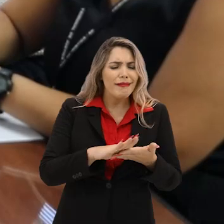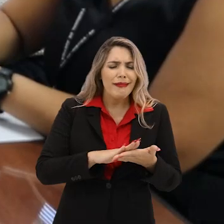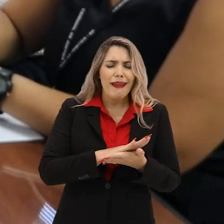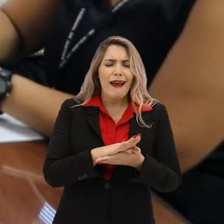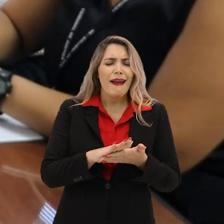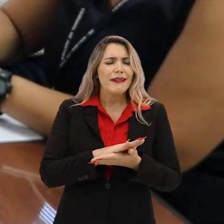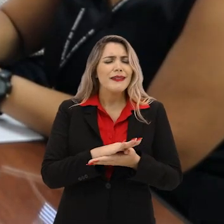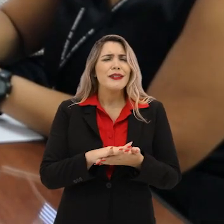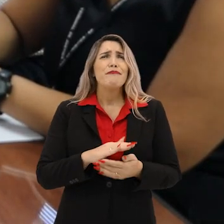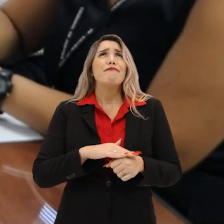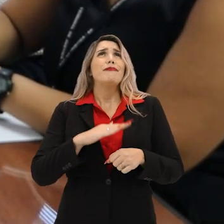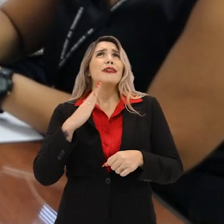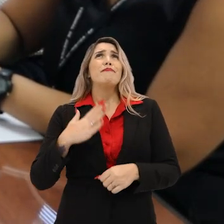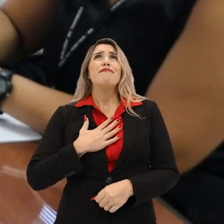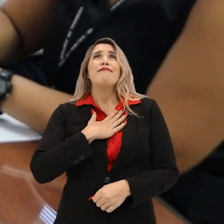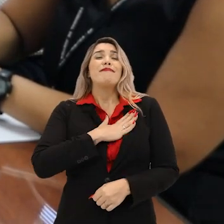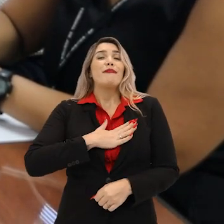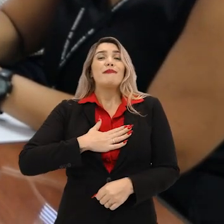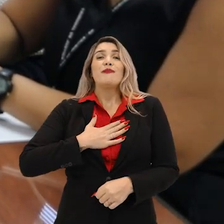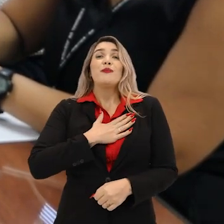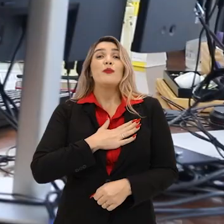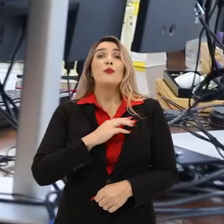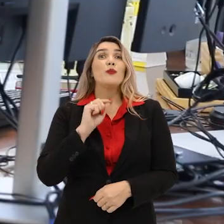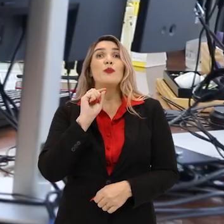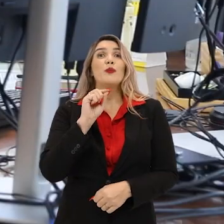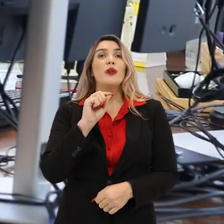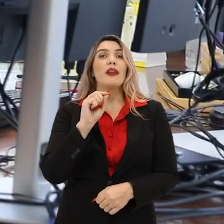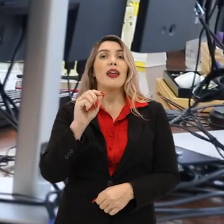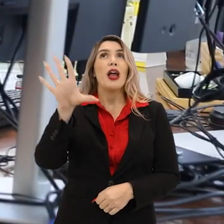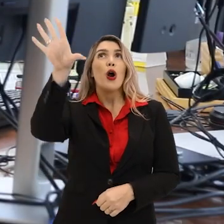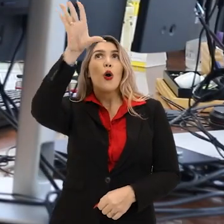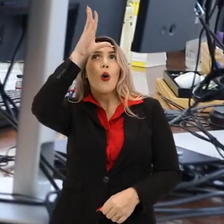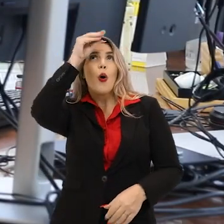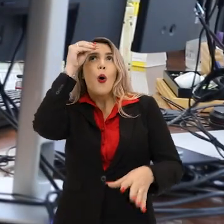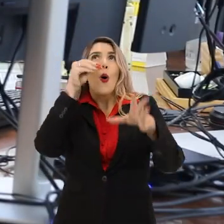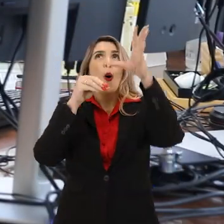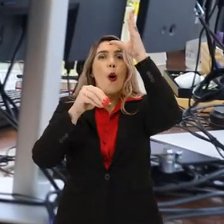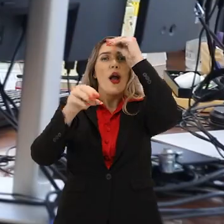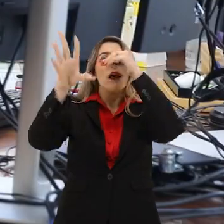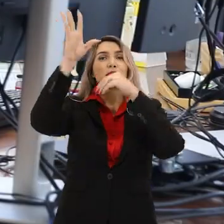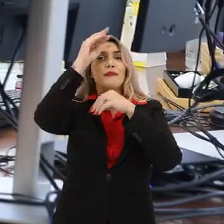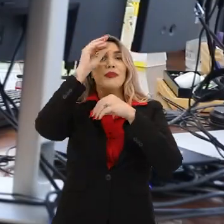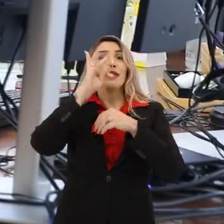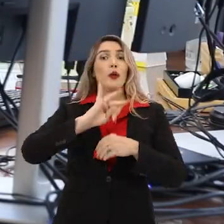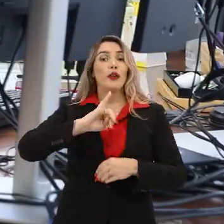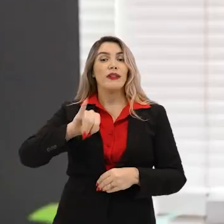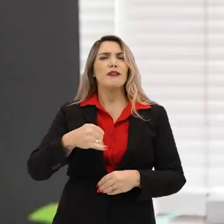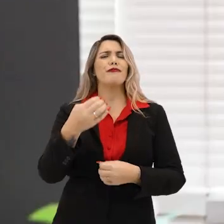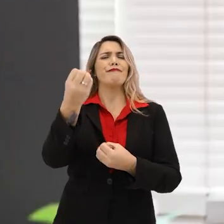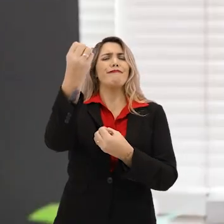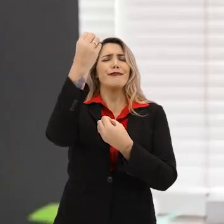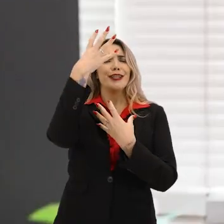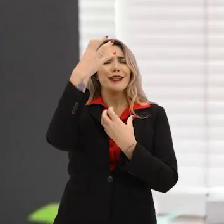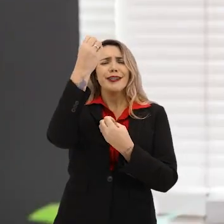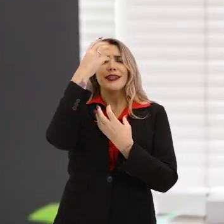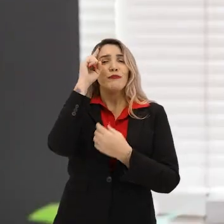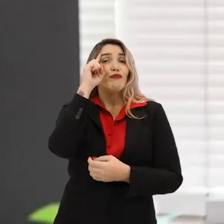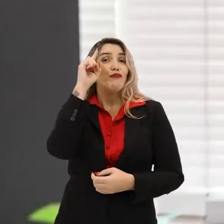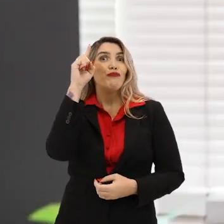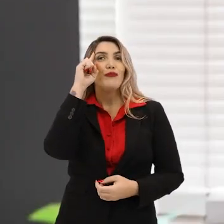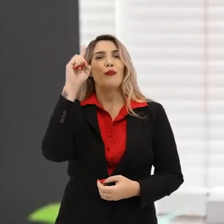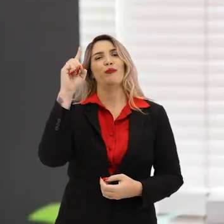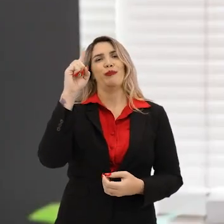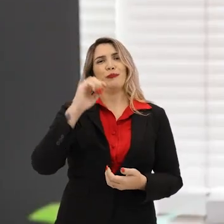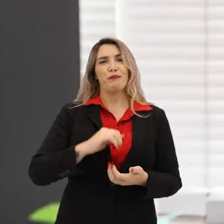mais prazeroso e sedutor que adquirir conhecimento, e o Tribunal de Justiça me proporciona